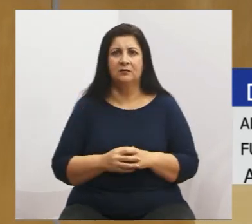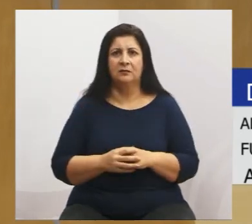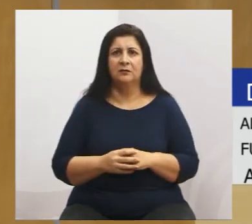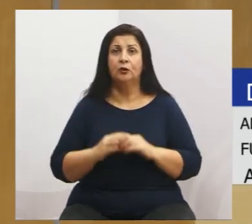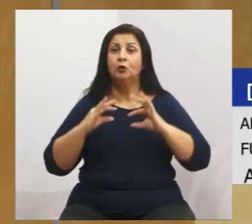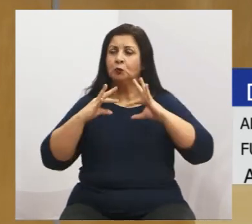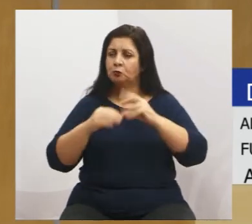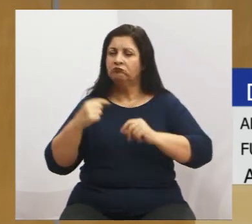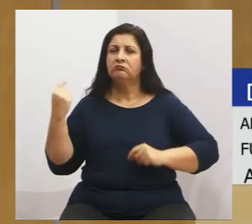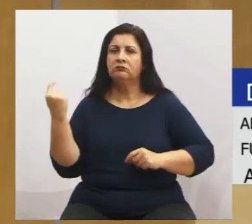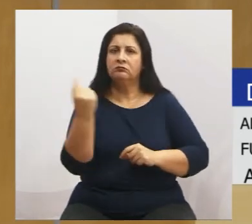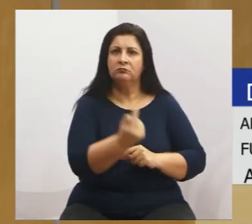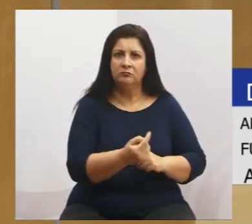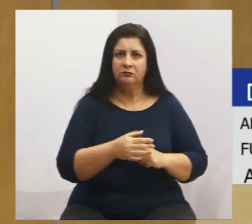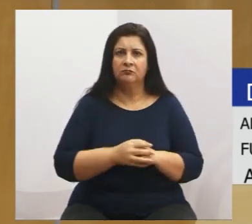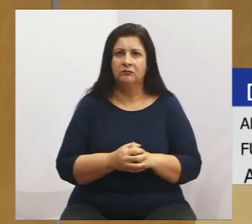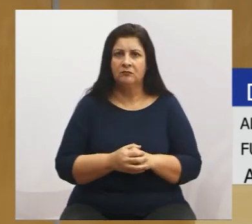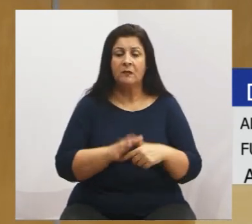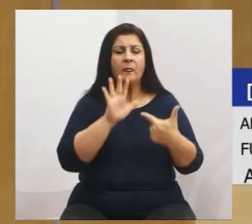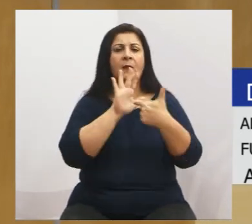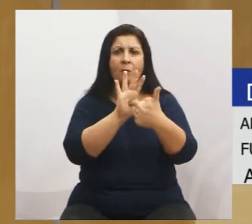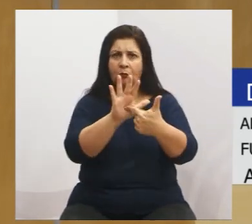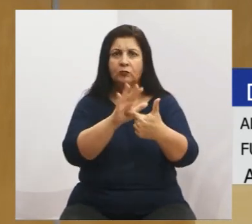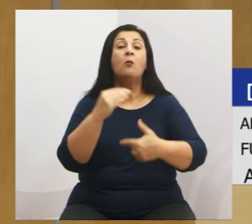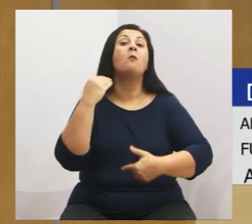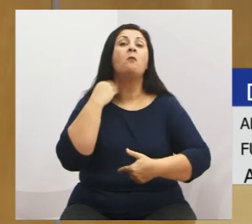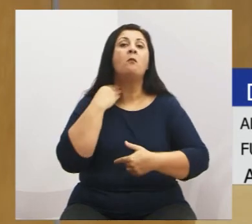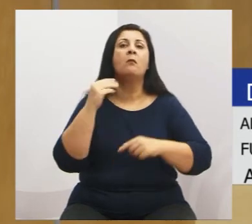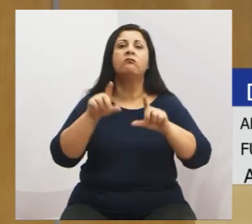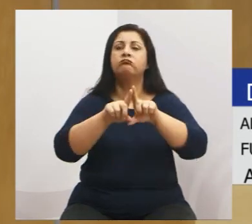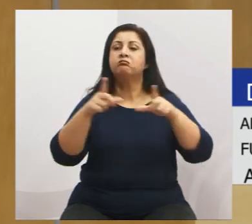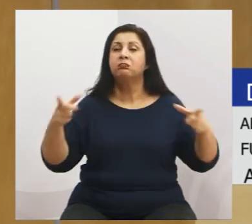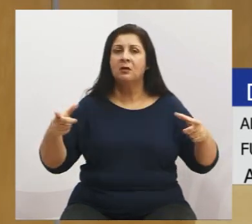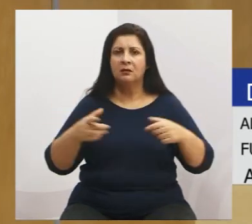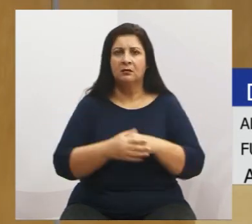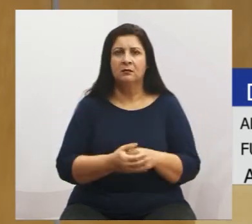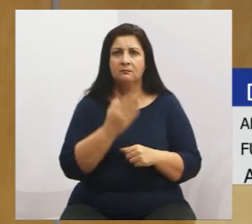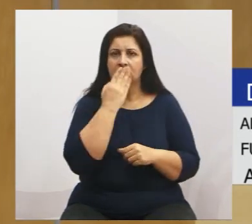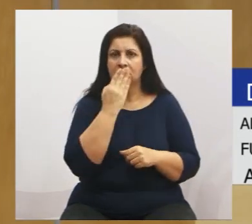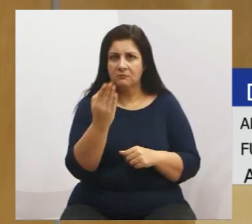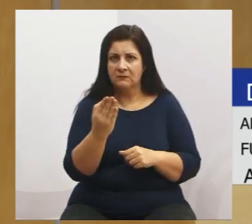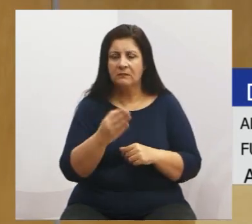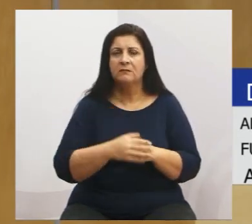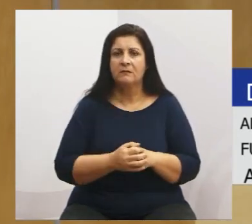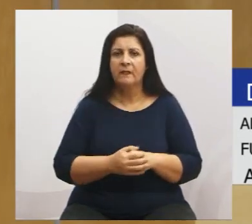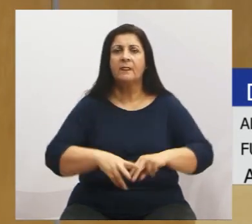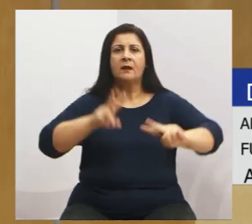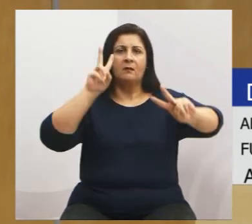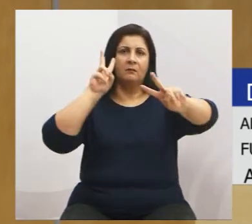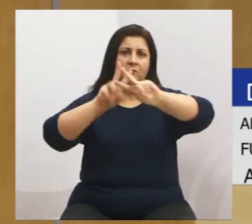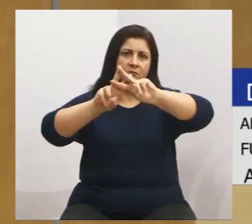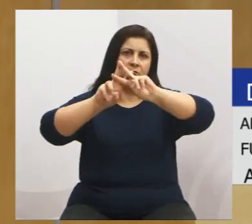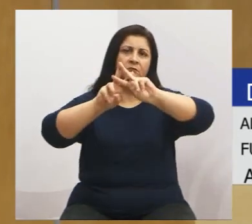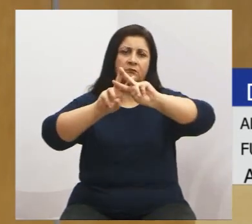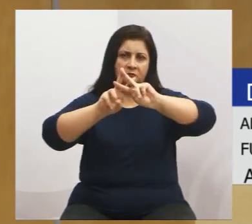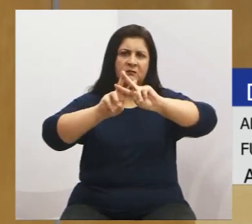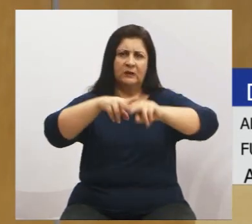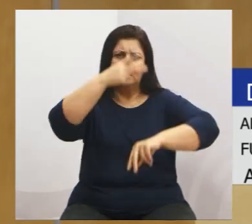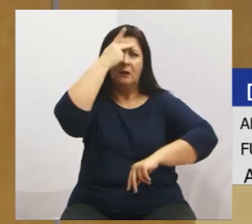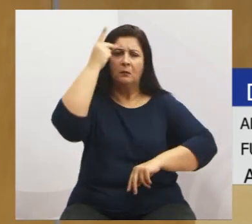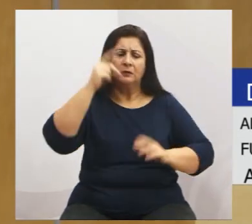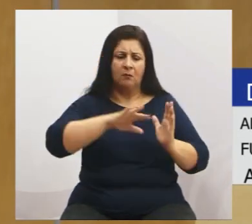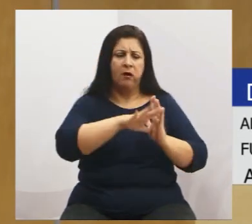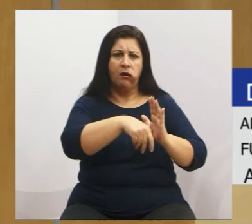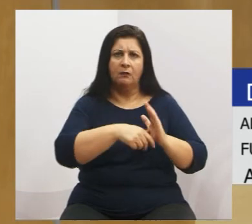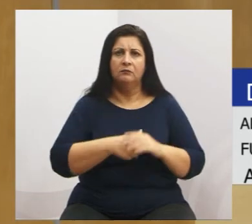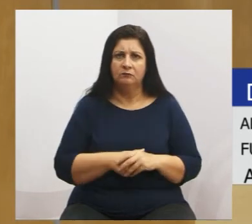casa, quebramos o sigilo bancário dos envolvidos e pedimos a prisão dessas pessoas